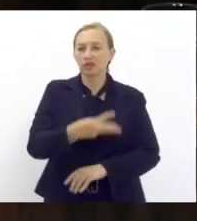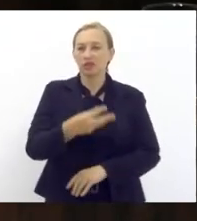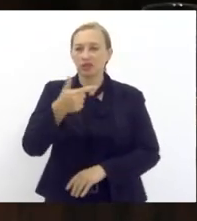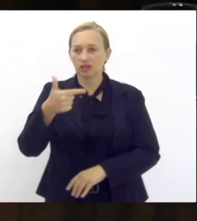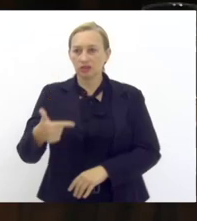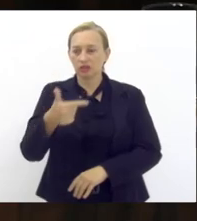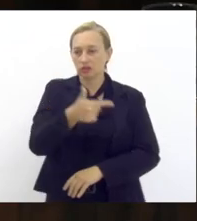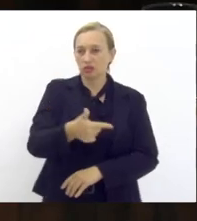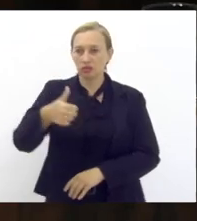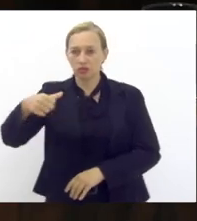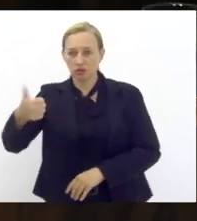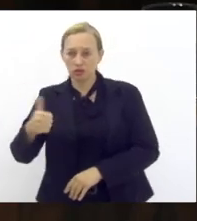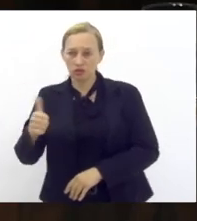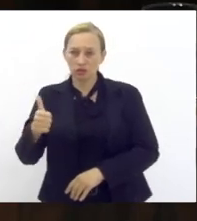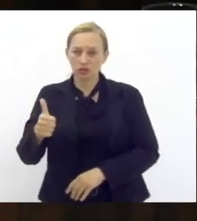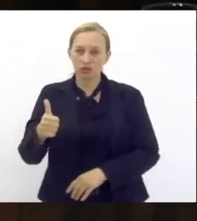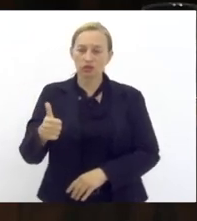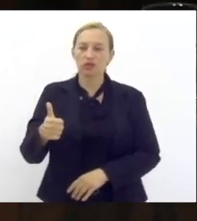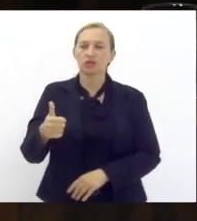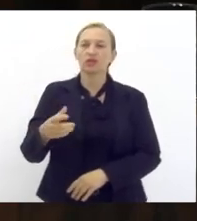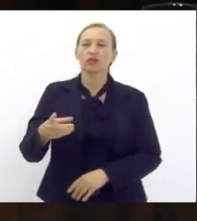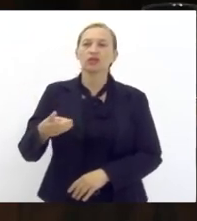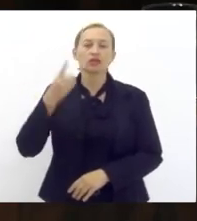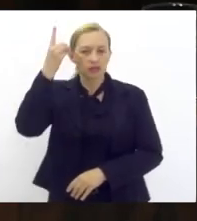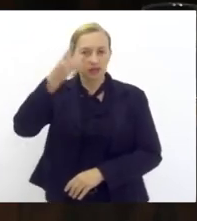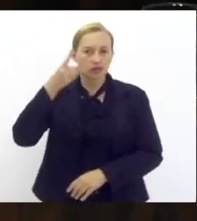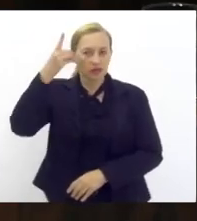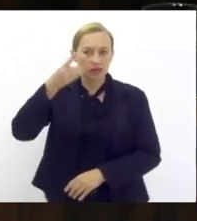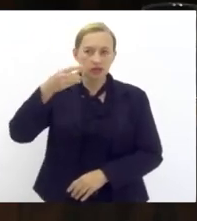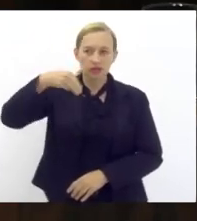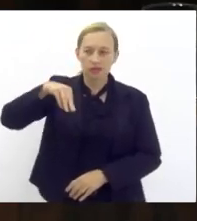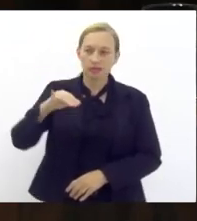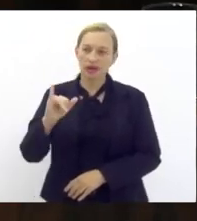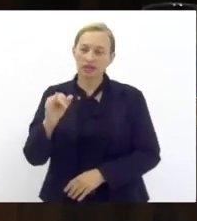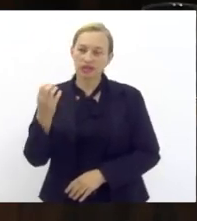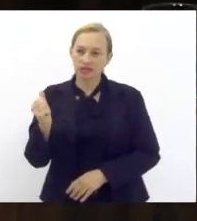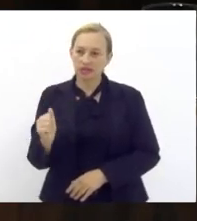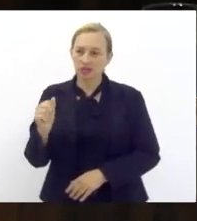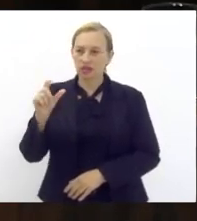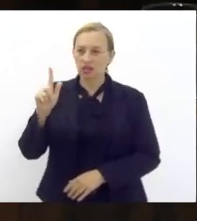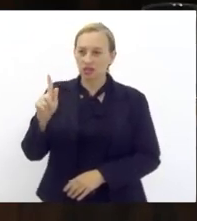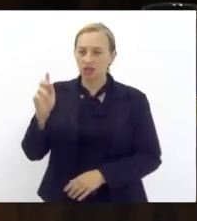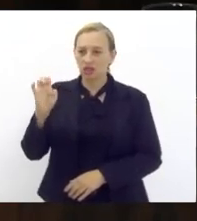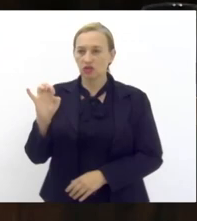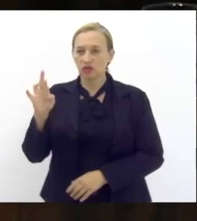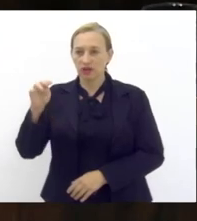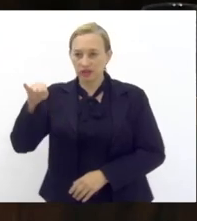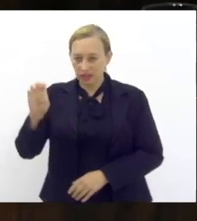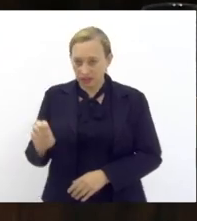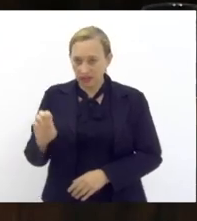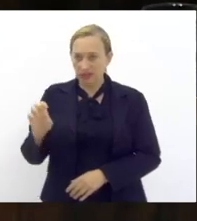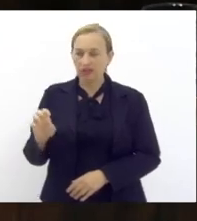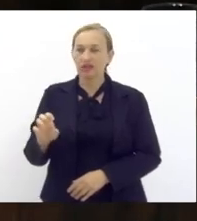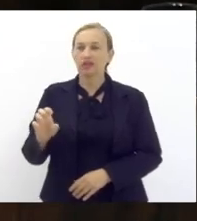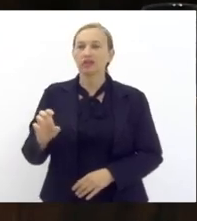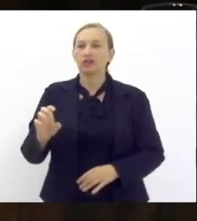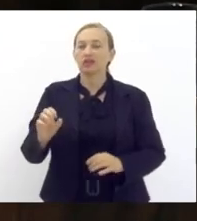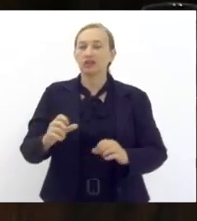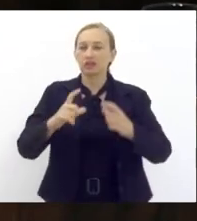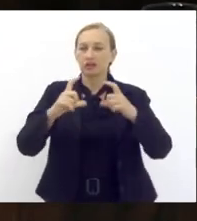de 2017, de autoria da deputada Márcia Giovanni, que dispõe sobre a fixação de